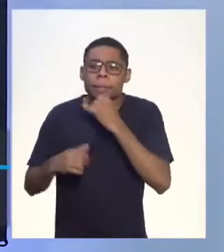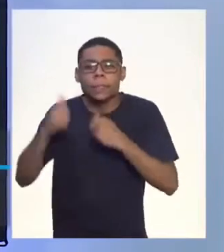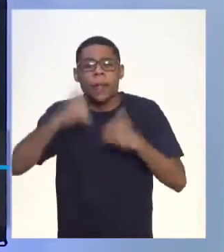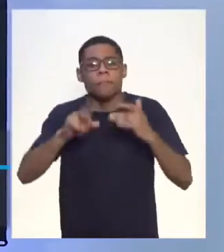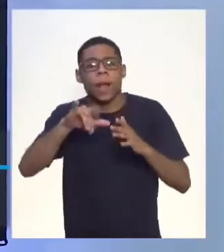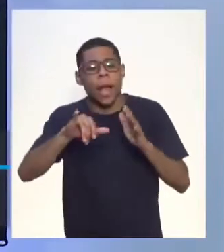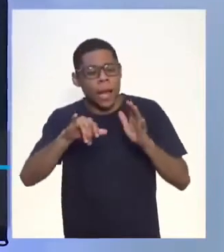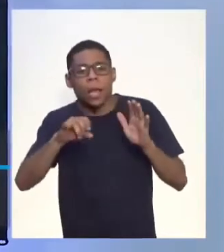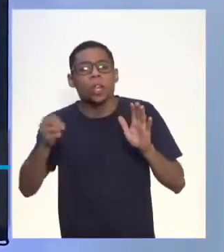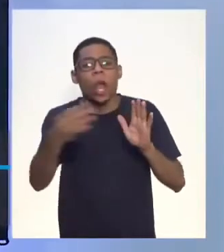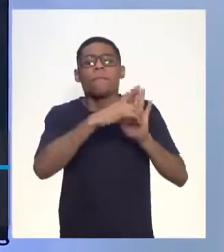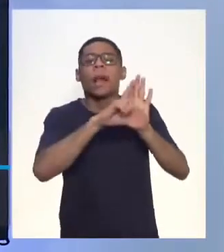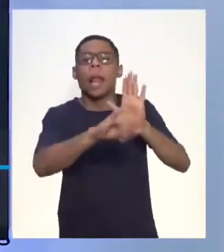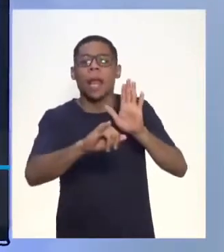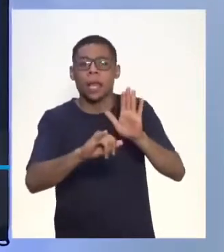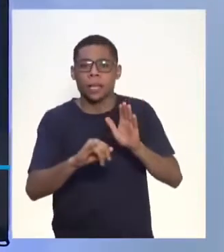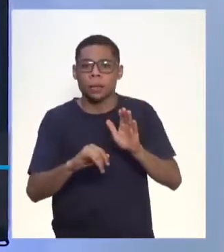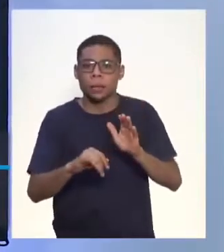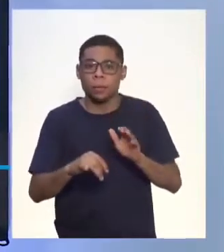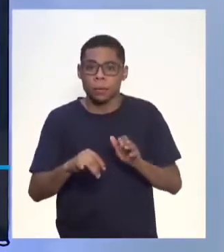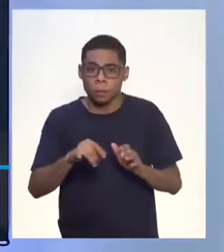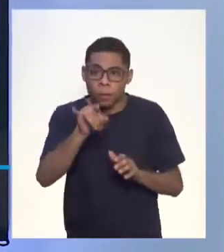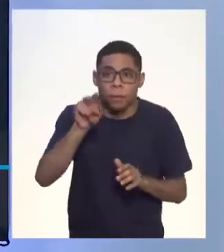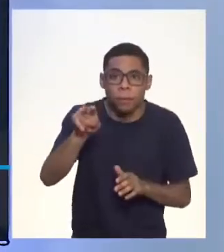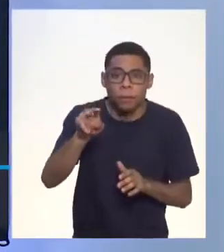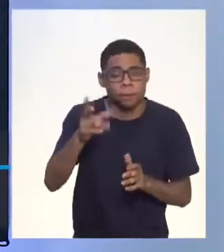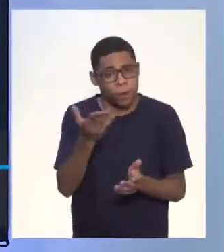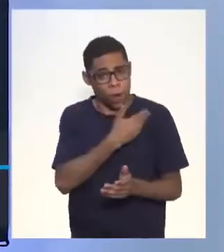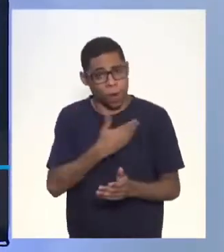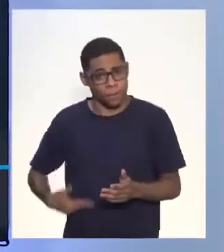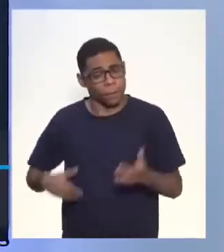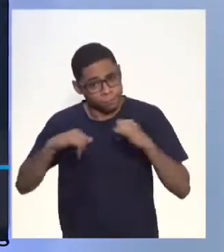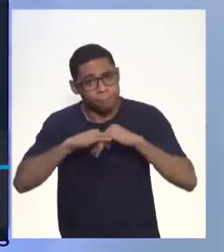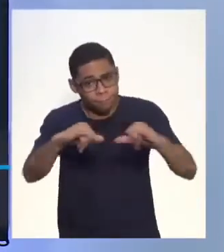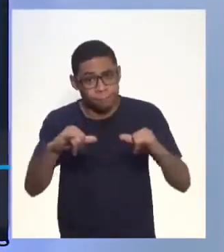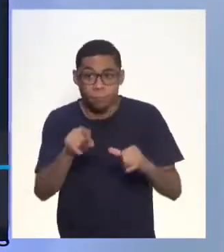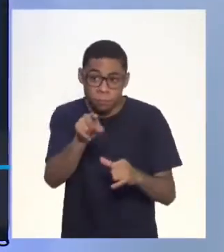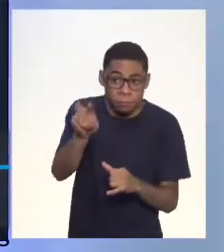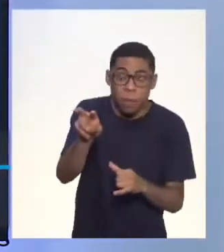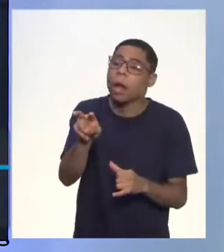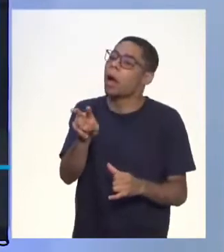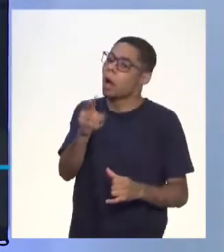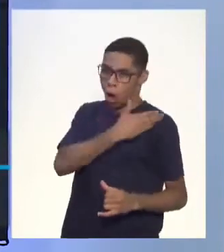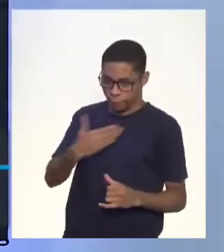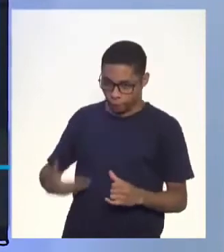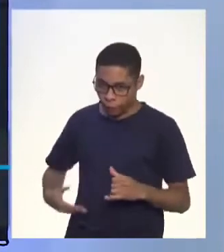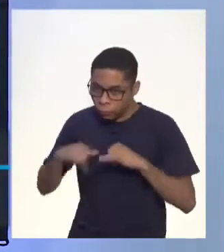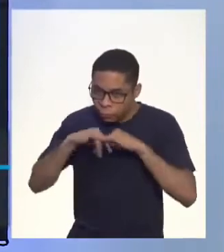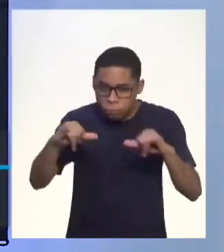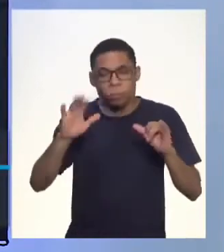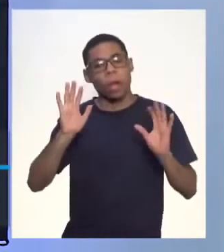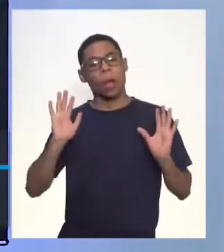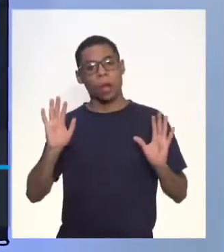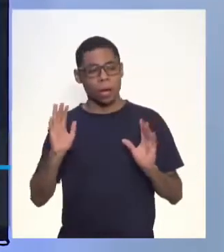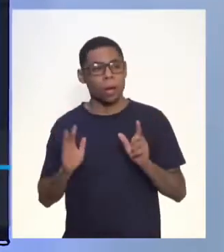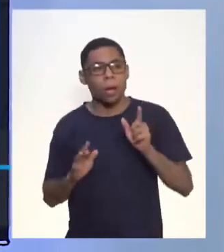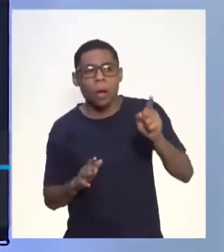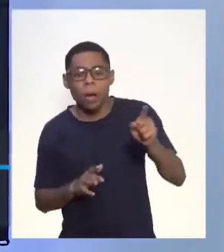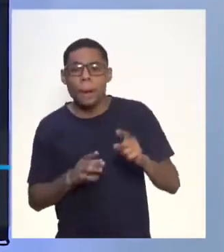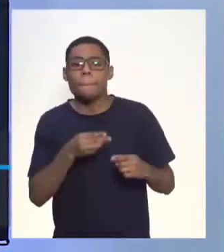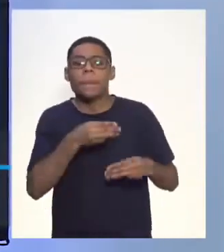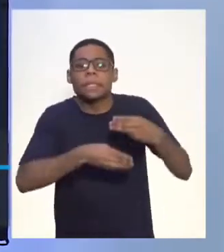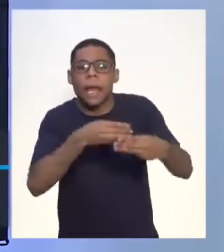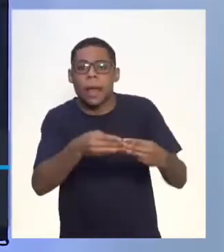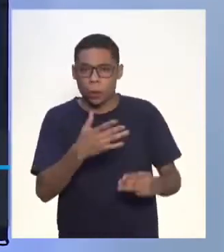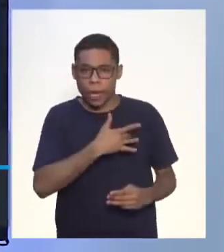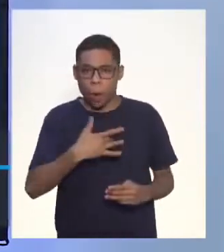são do governo, principalmente, você procura essas informações e verifica se essas informações constam lá. Tem sites específicos para vocês